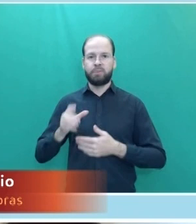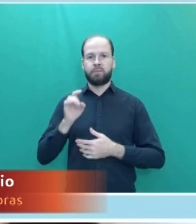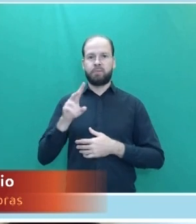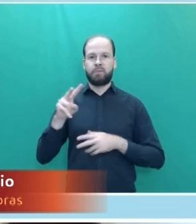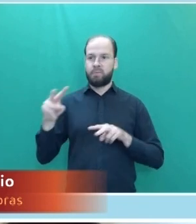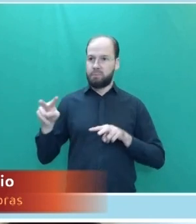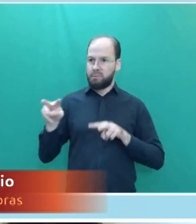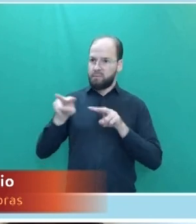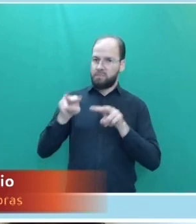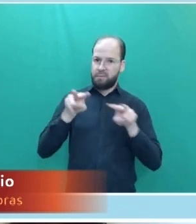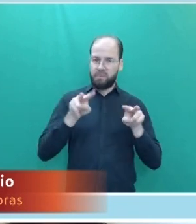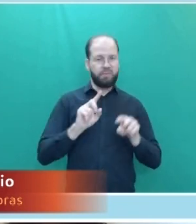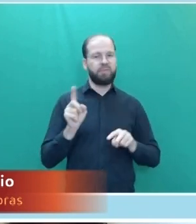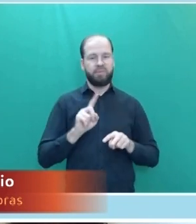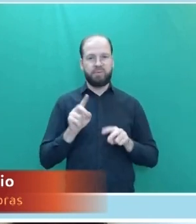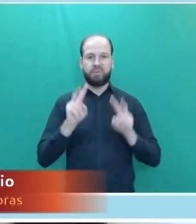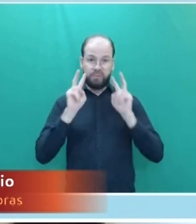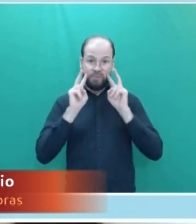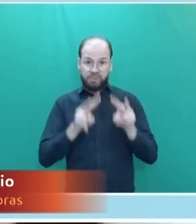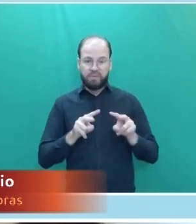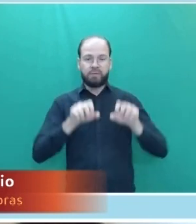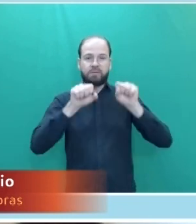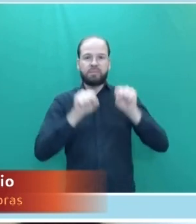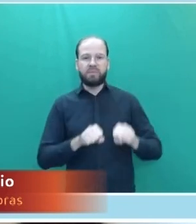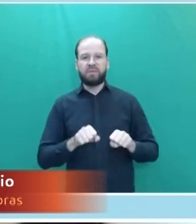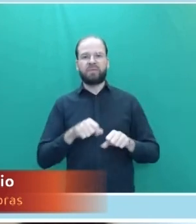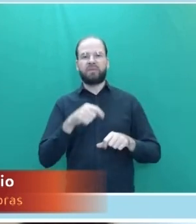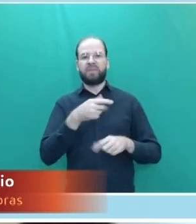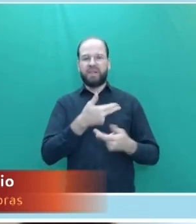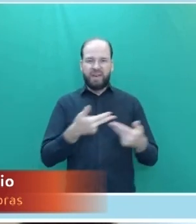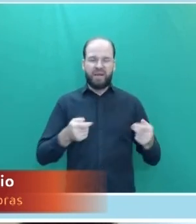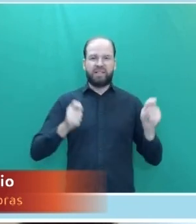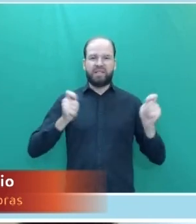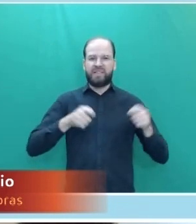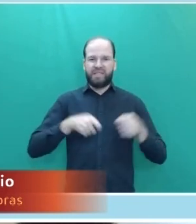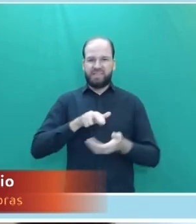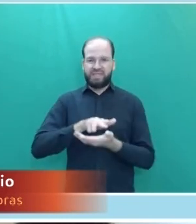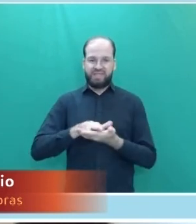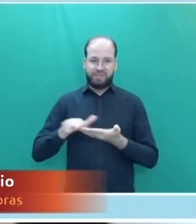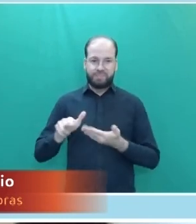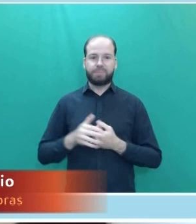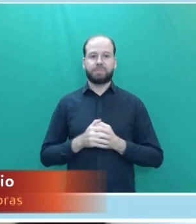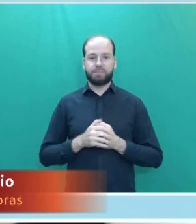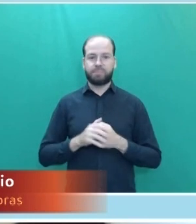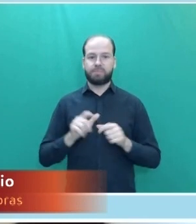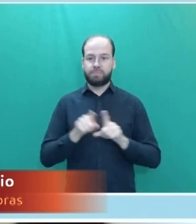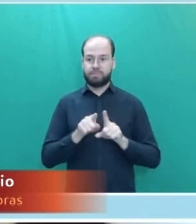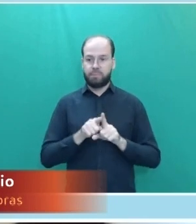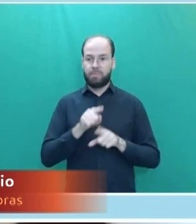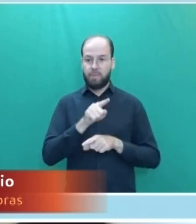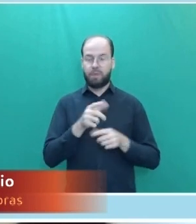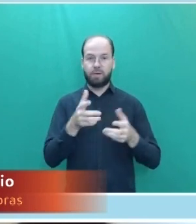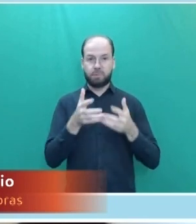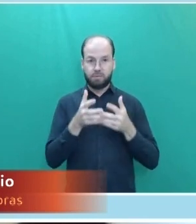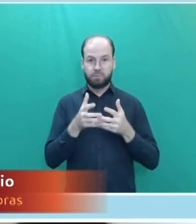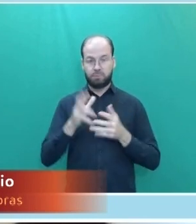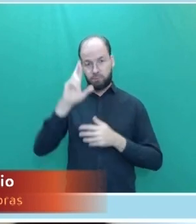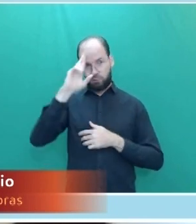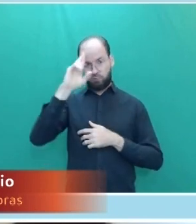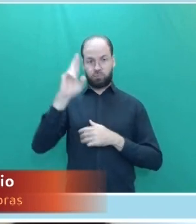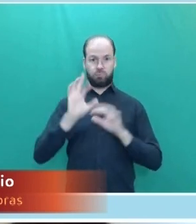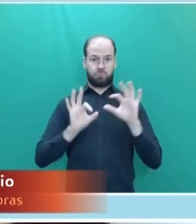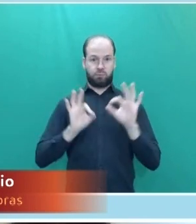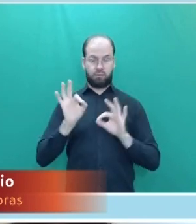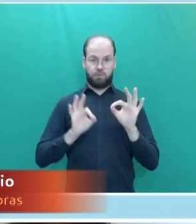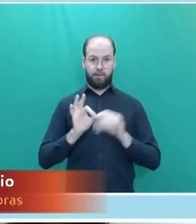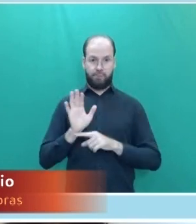olhem, mas nos vejam, enxerguem as nossas potencialidades. Porque, às vezes, se você quer dirigir um filme e você tem um